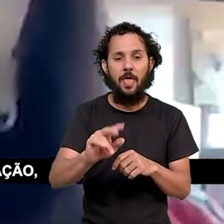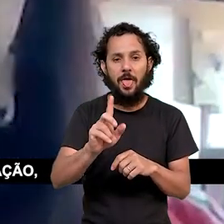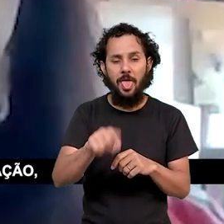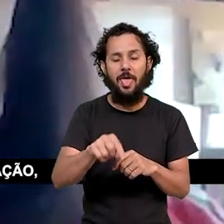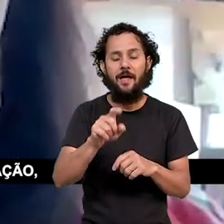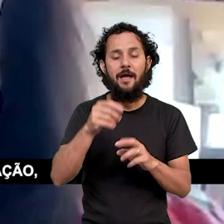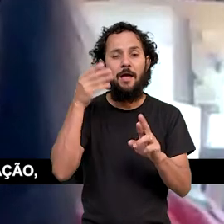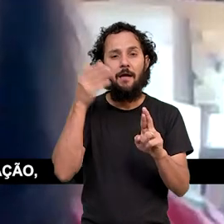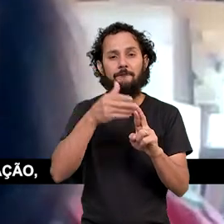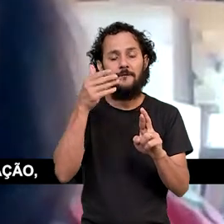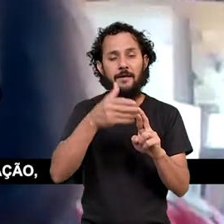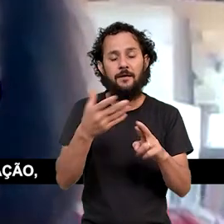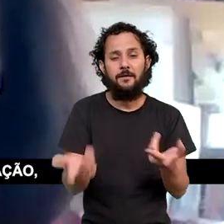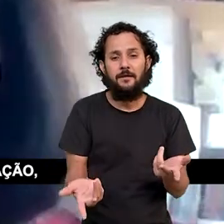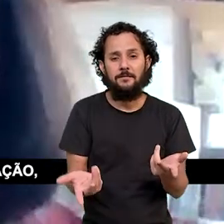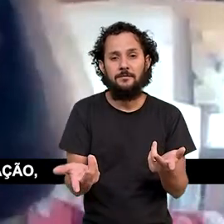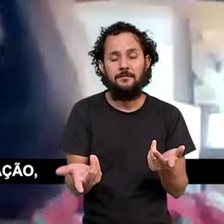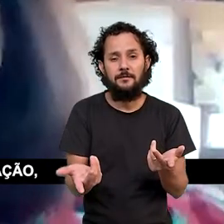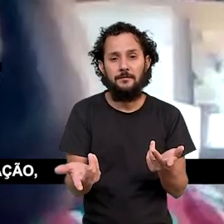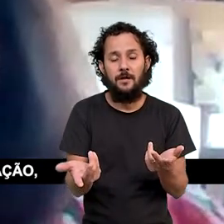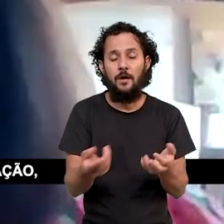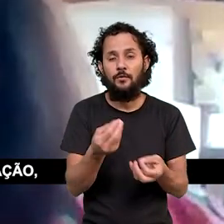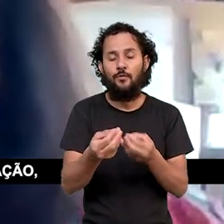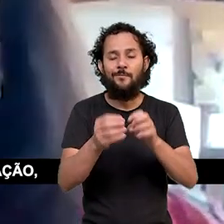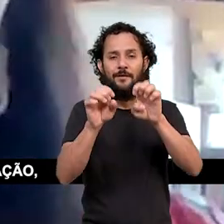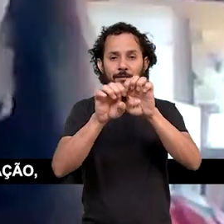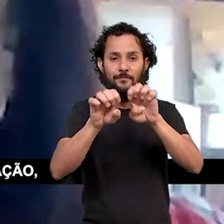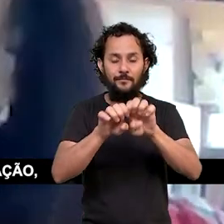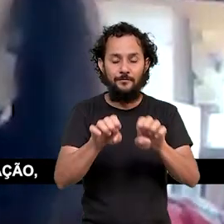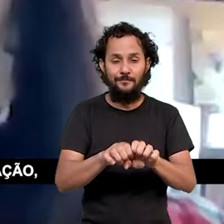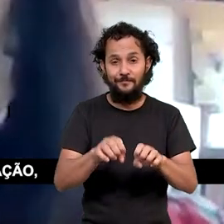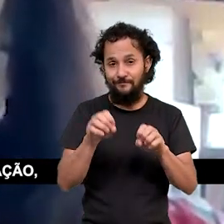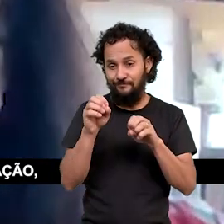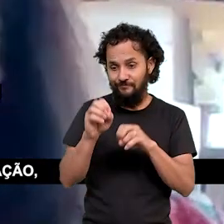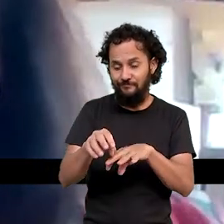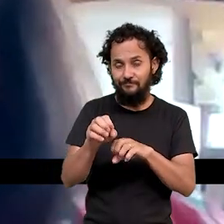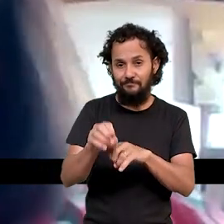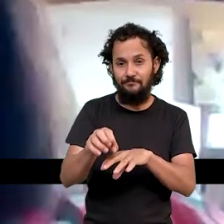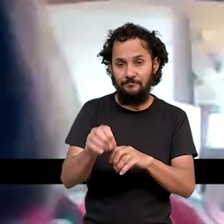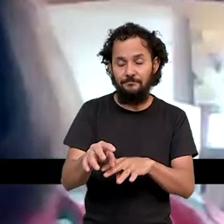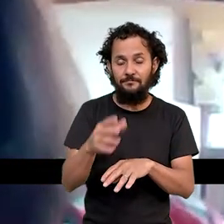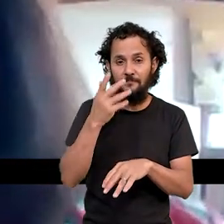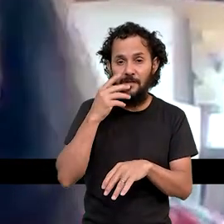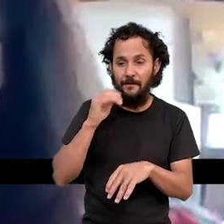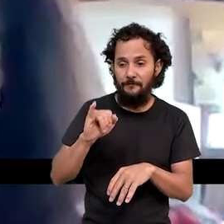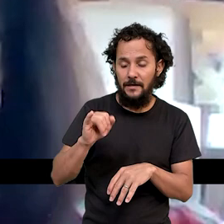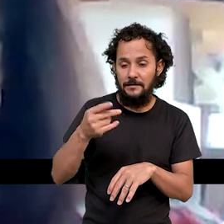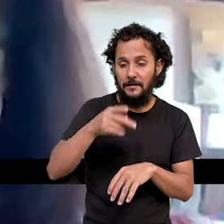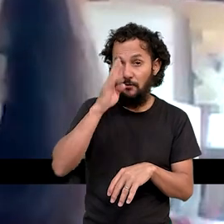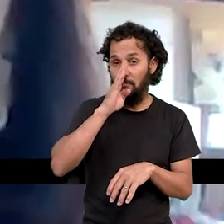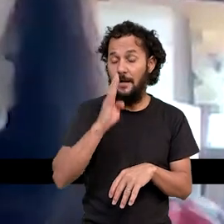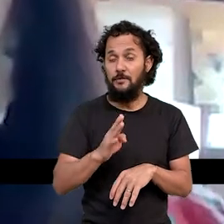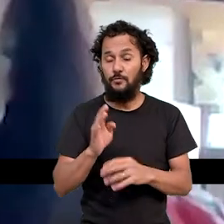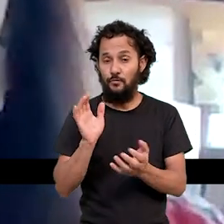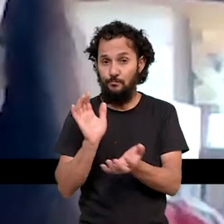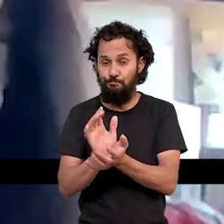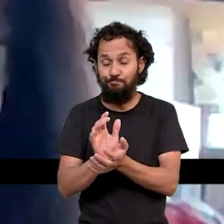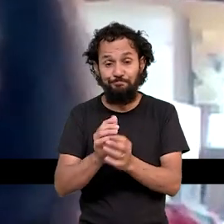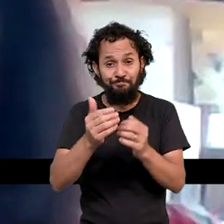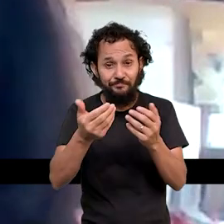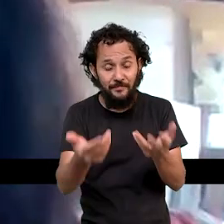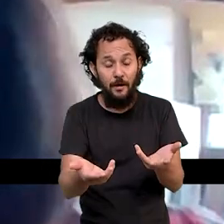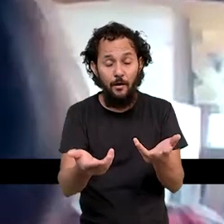uma referência para a estrutura da educação da infância brasileira. E,